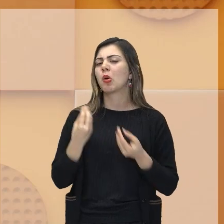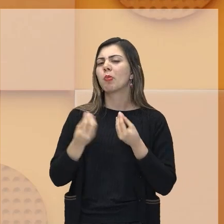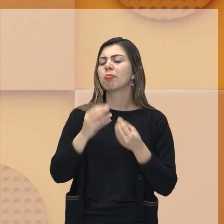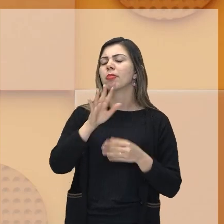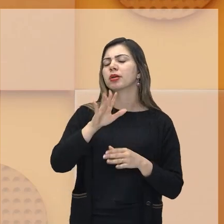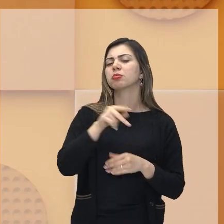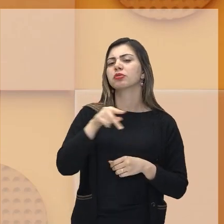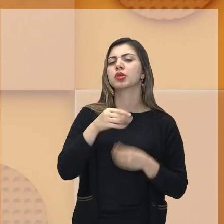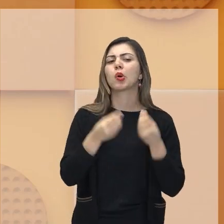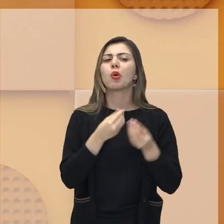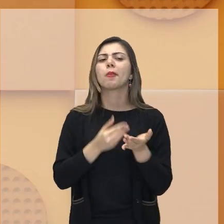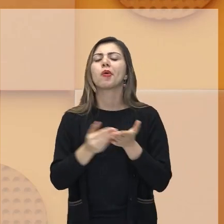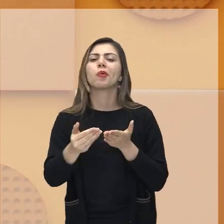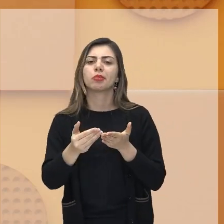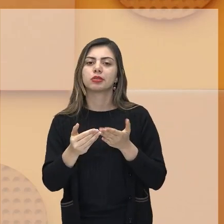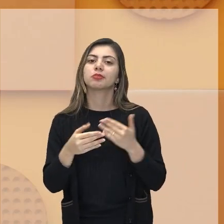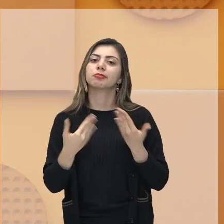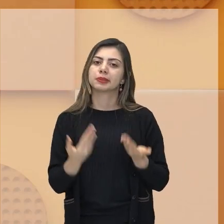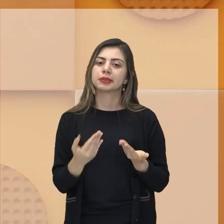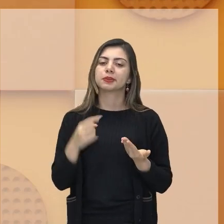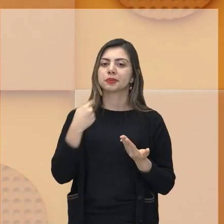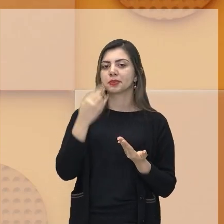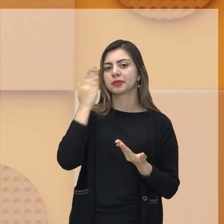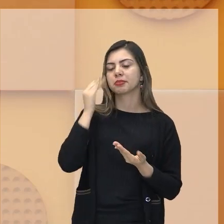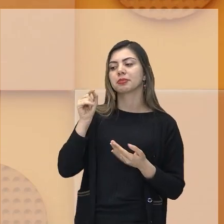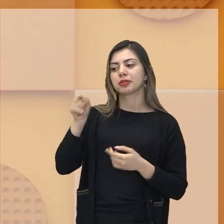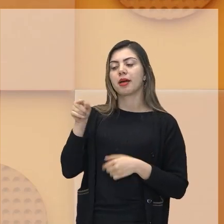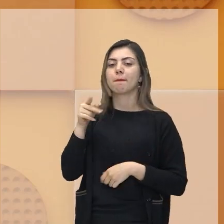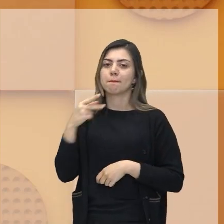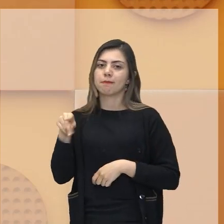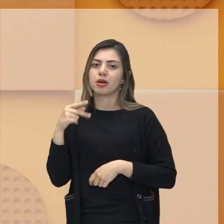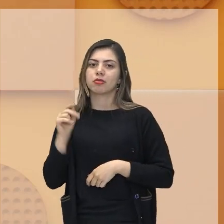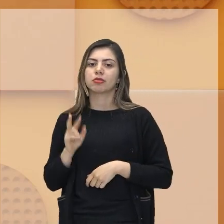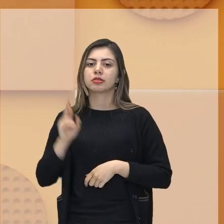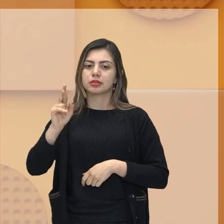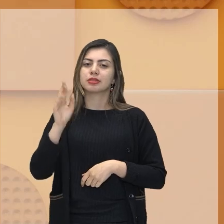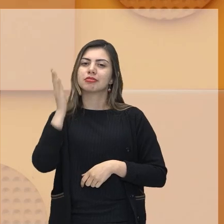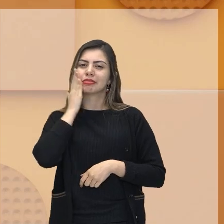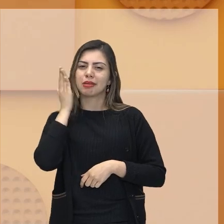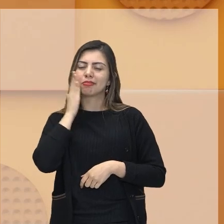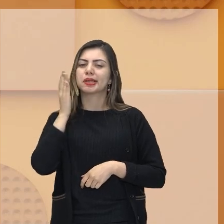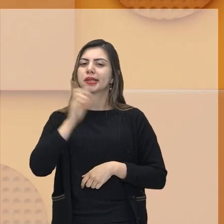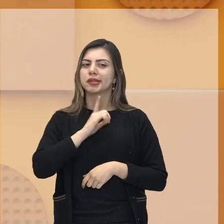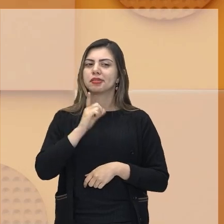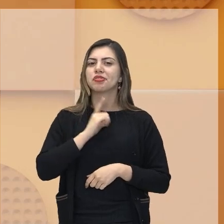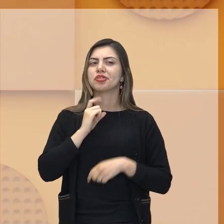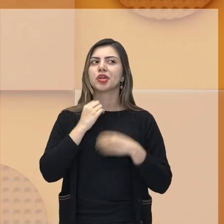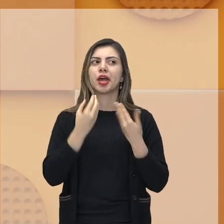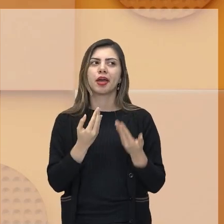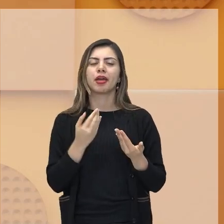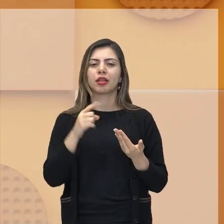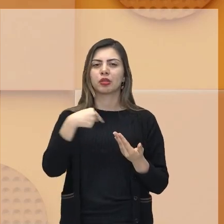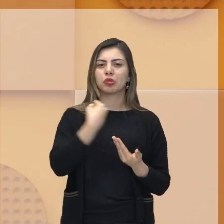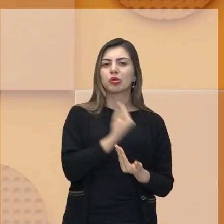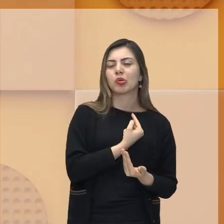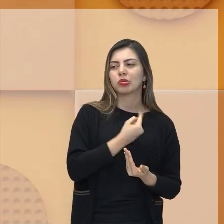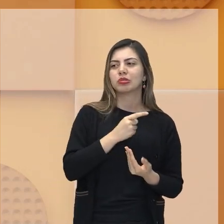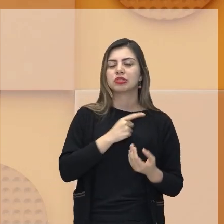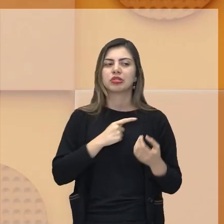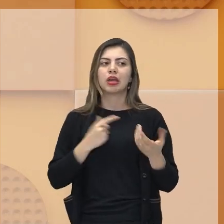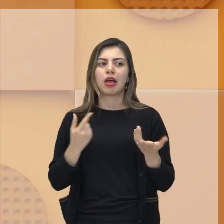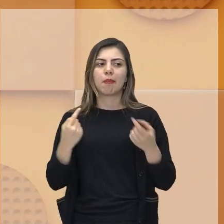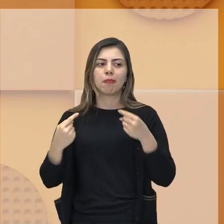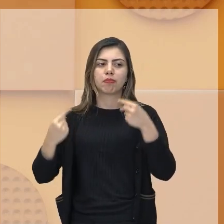conflito? Gente, como você deve imaginar, Solano Lopes sabia que existia um clima nada amistoso entre ele e os